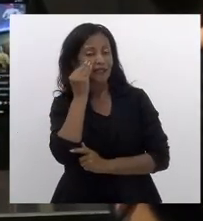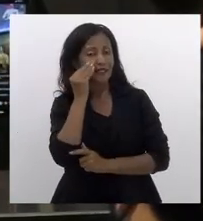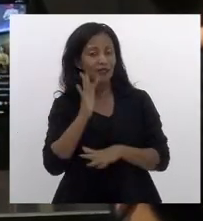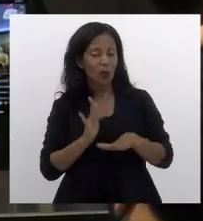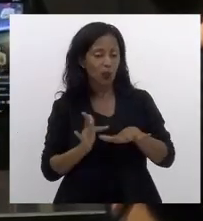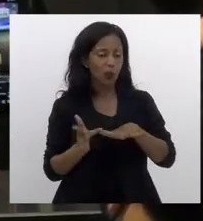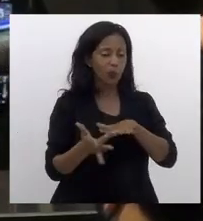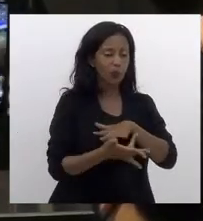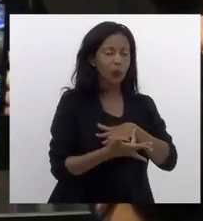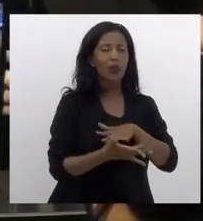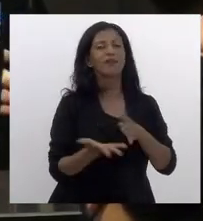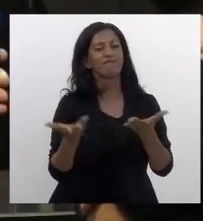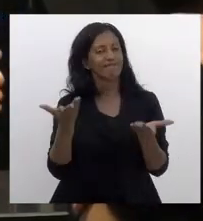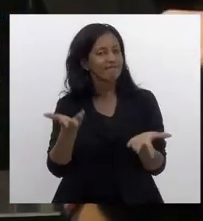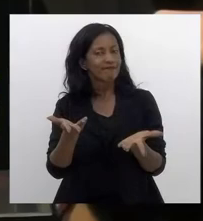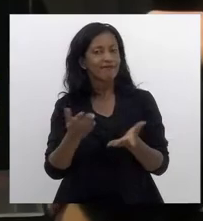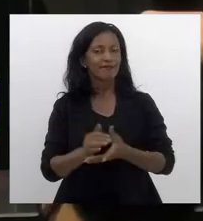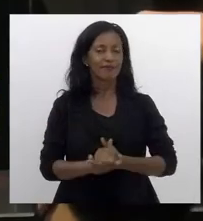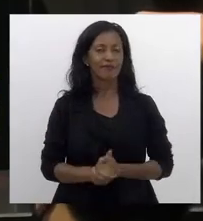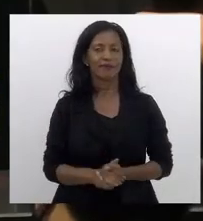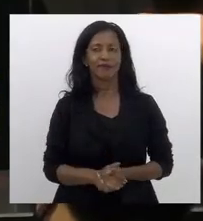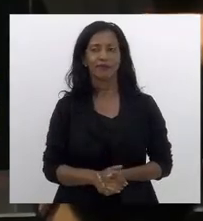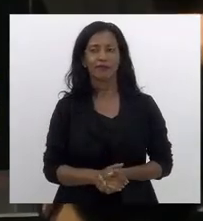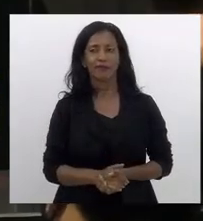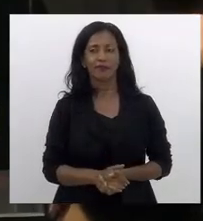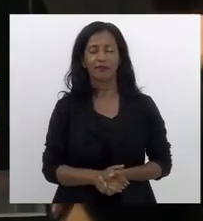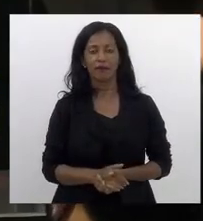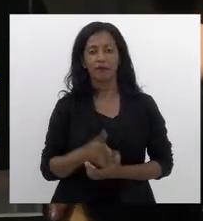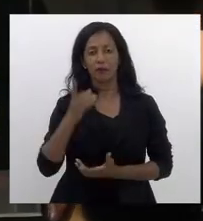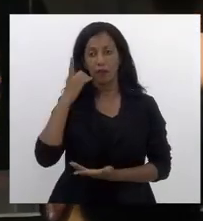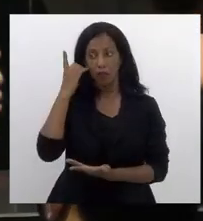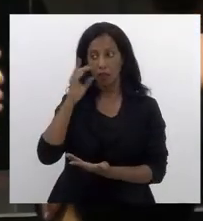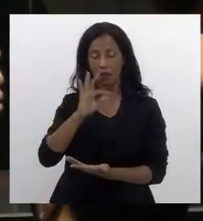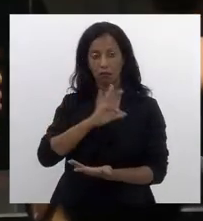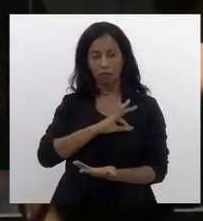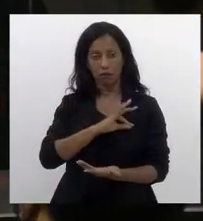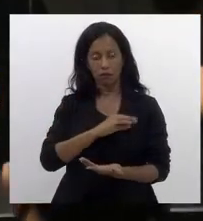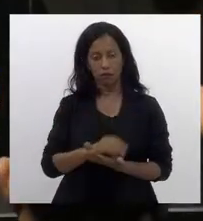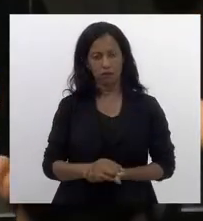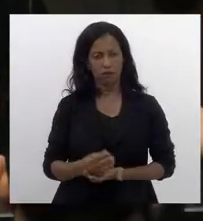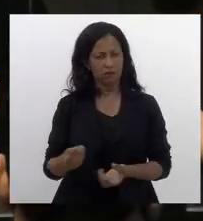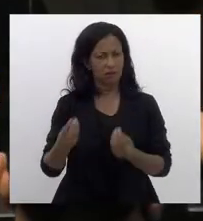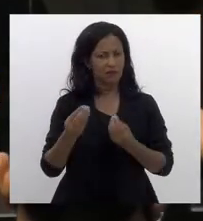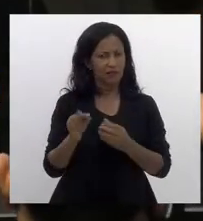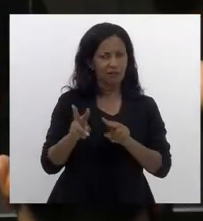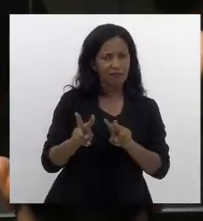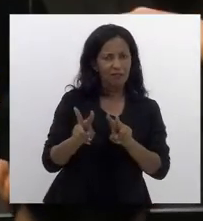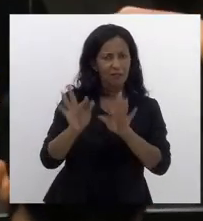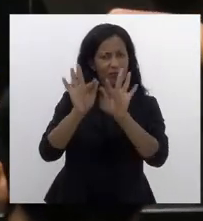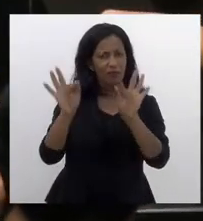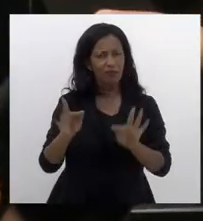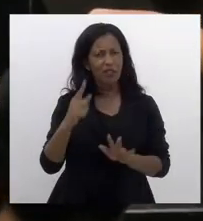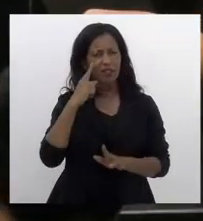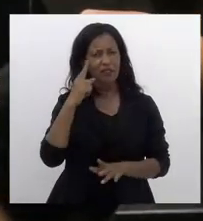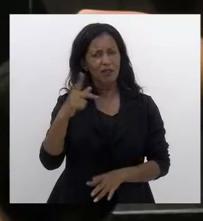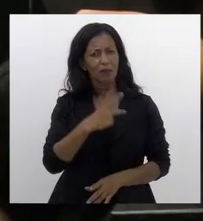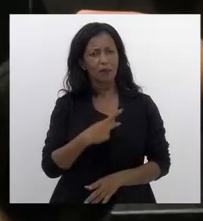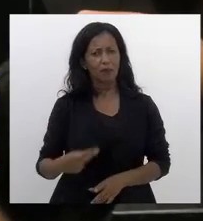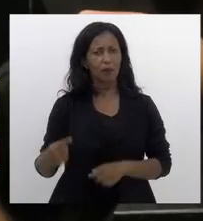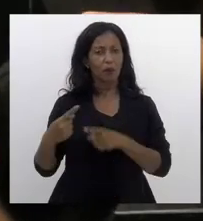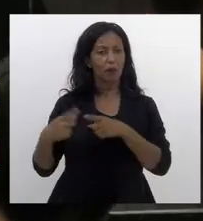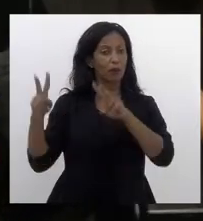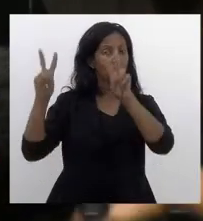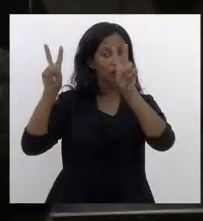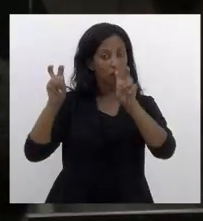através também das nossas redes sociais. Deputada Marta Rocha, fico feliz em ver a senhora presidindo, porque o tema que eu vou